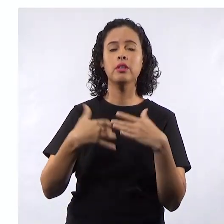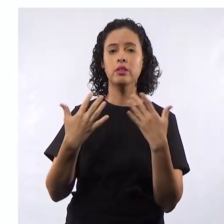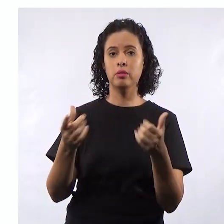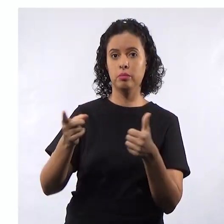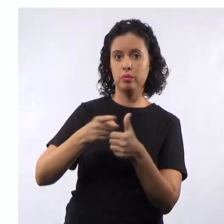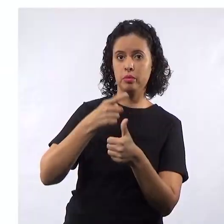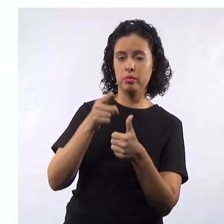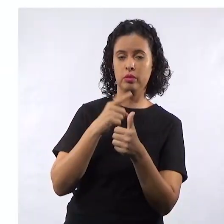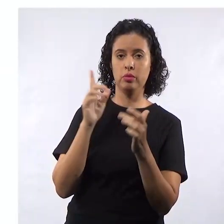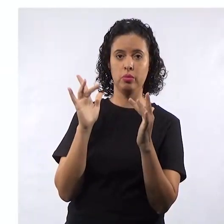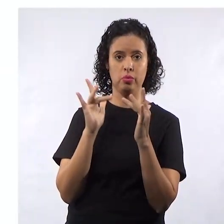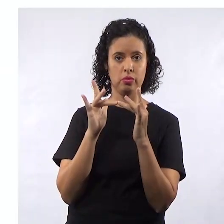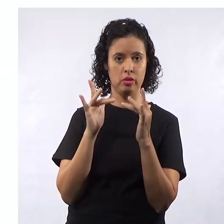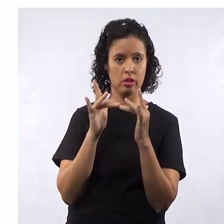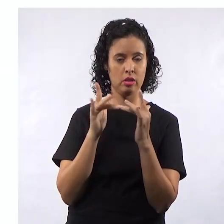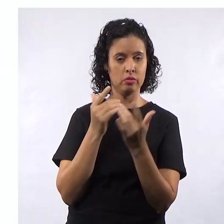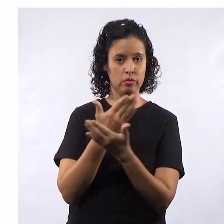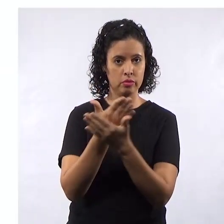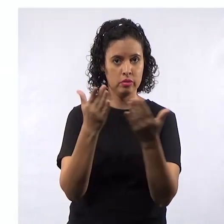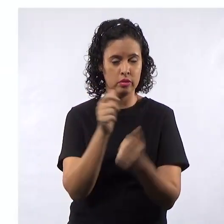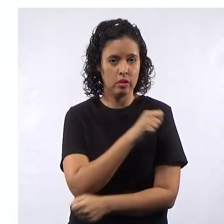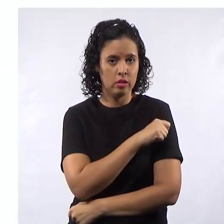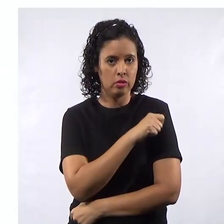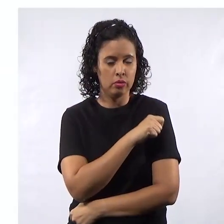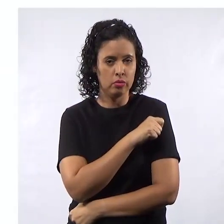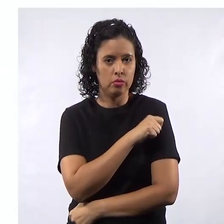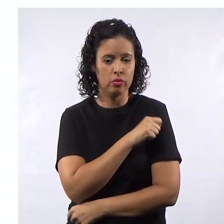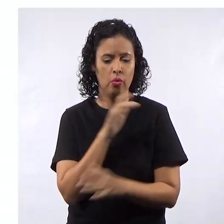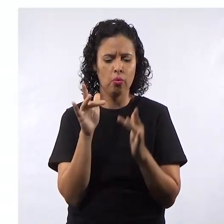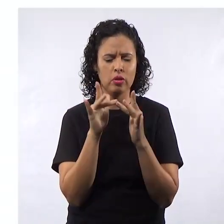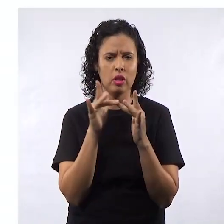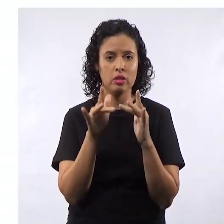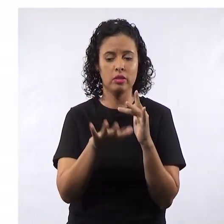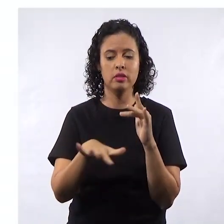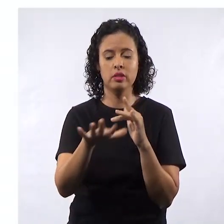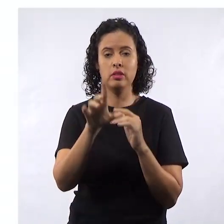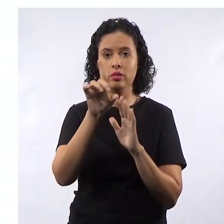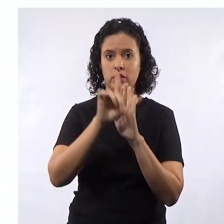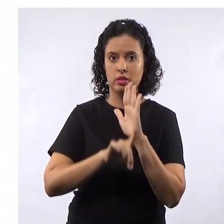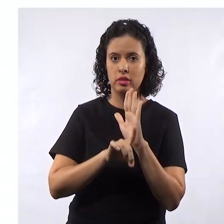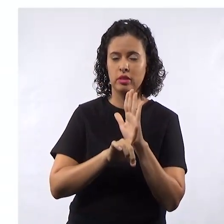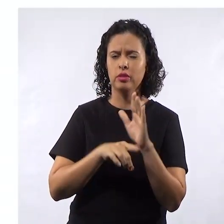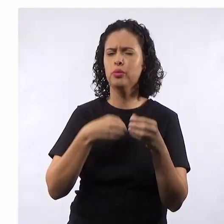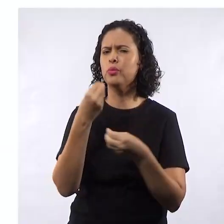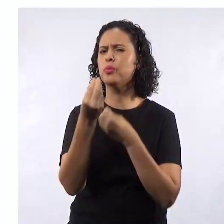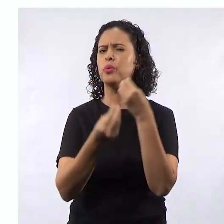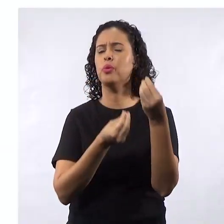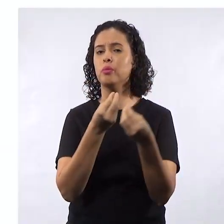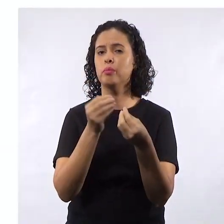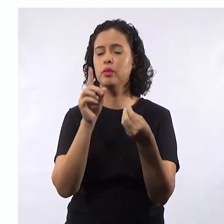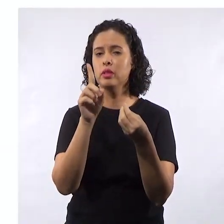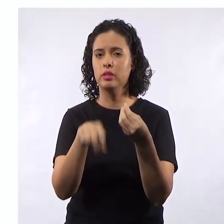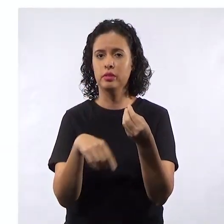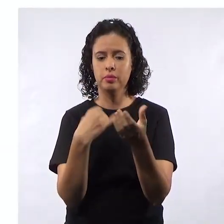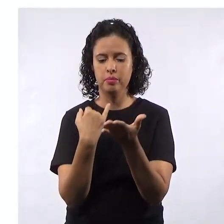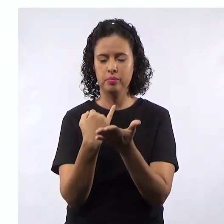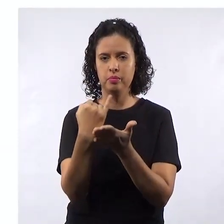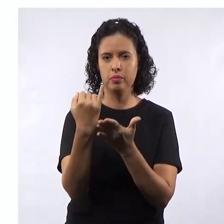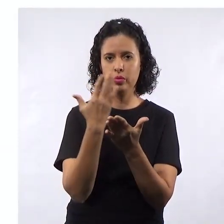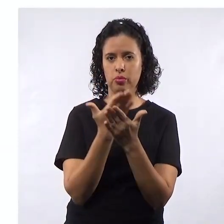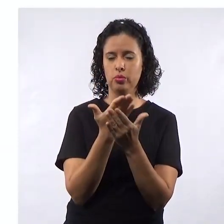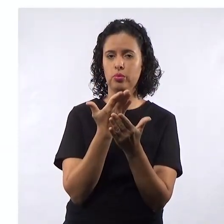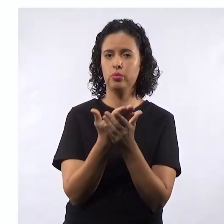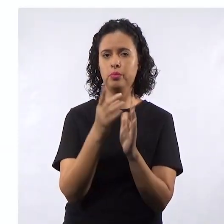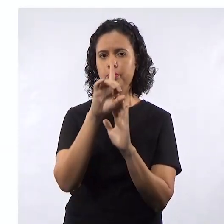os primeiros contatos do estudante com a ciência do direito, né, se fazem através da introdução ao estudo